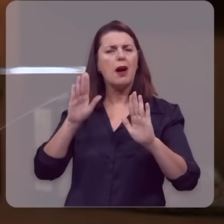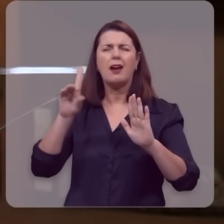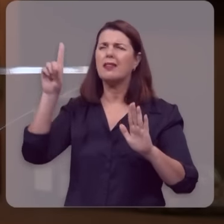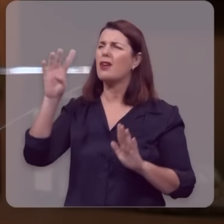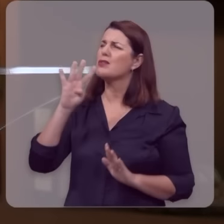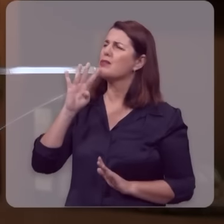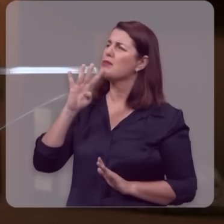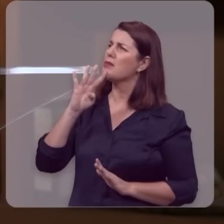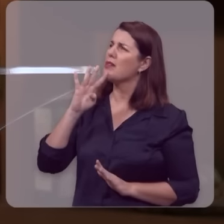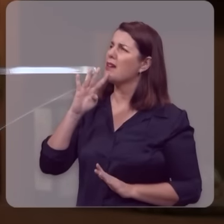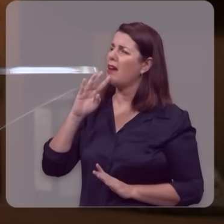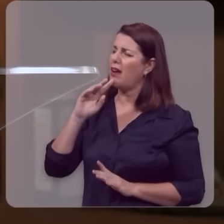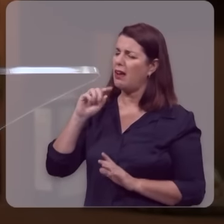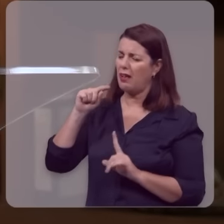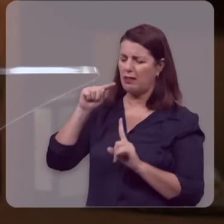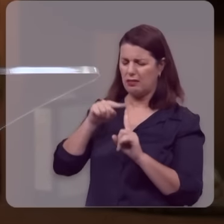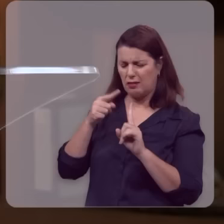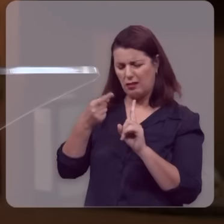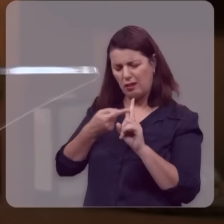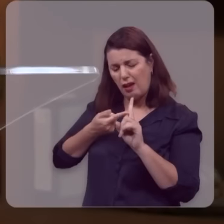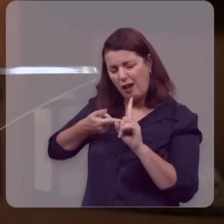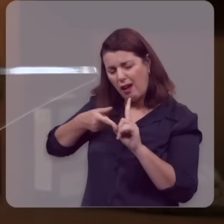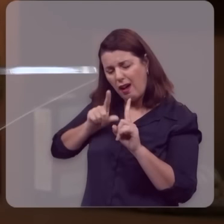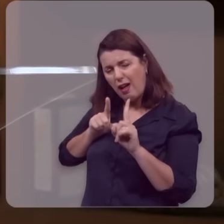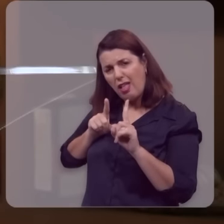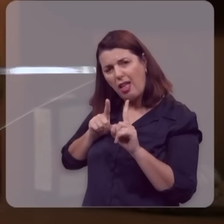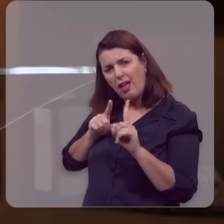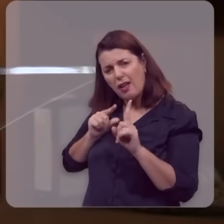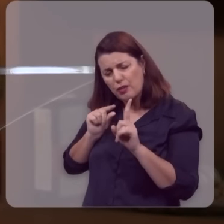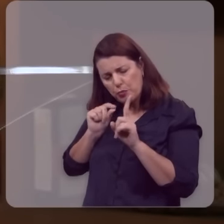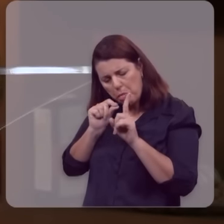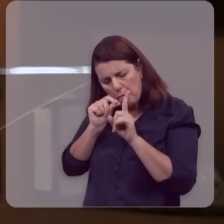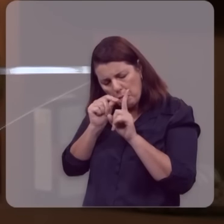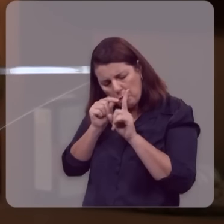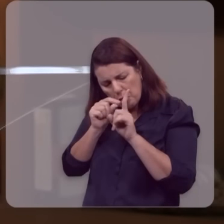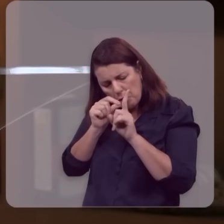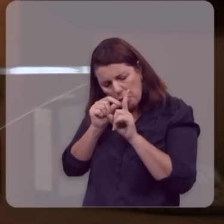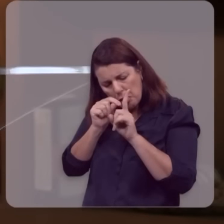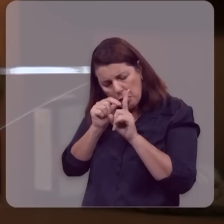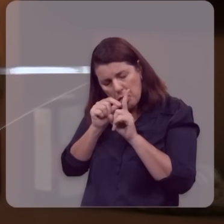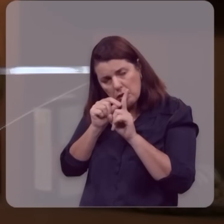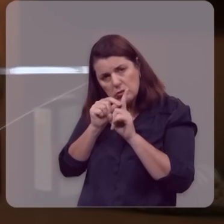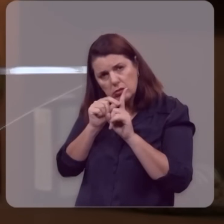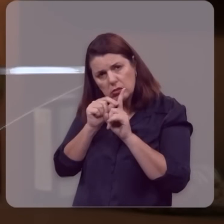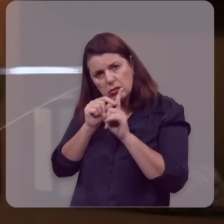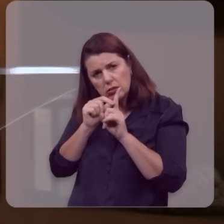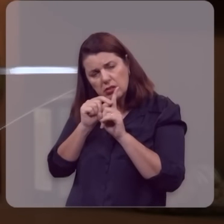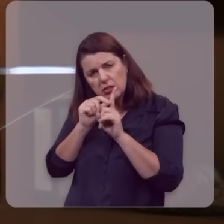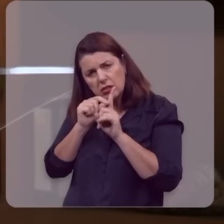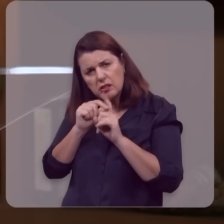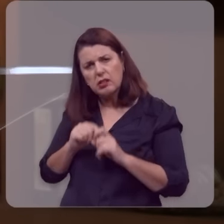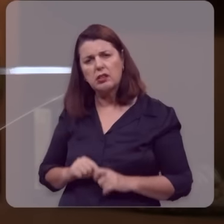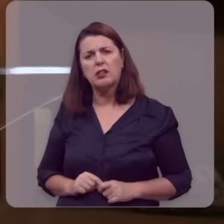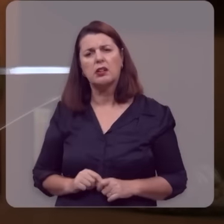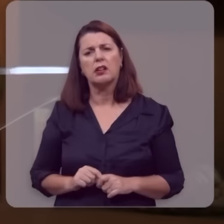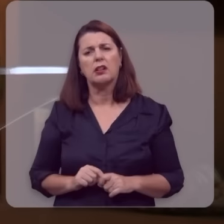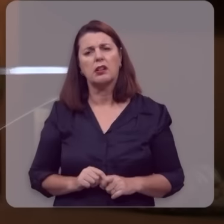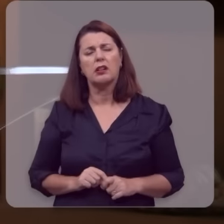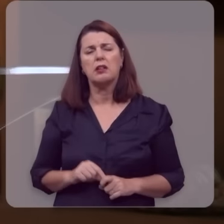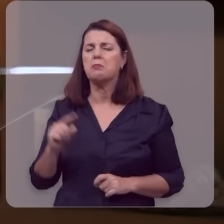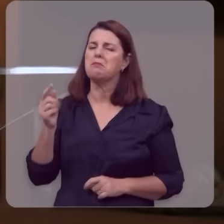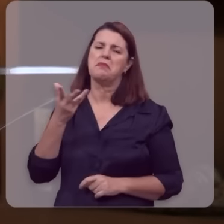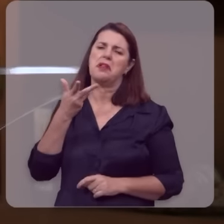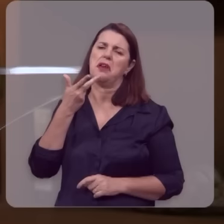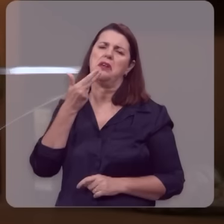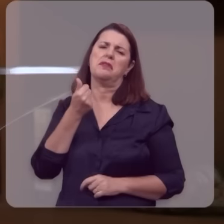tu me conheceste no ventre da minha mãe quando eu ainda era uma substância informe isso é